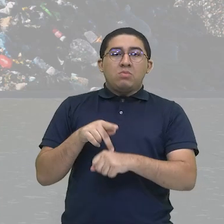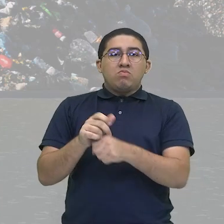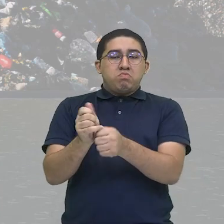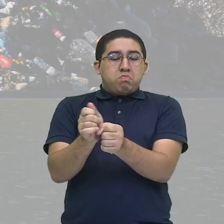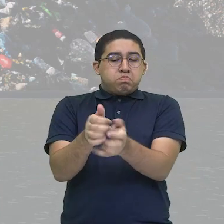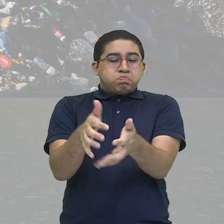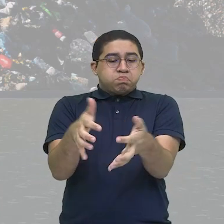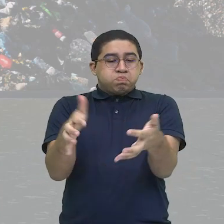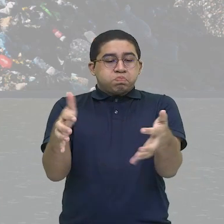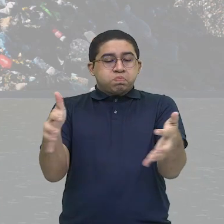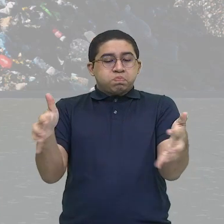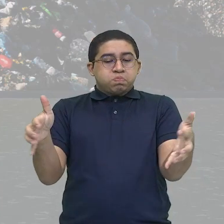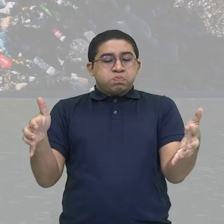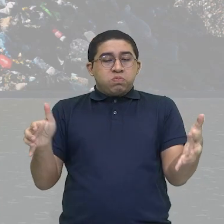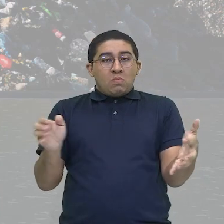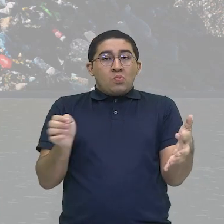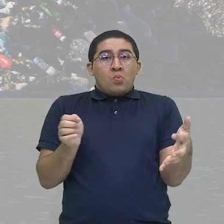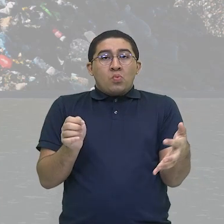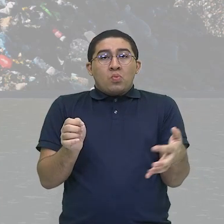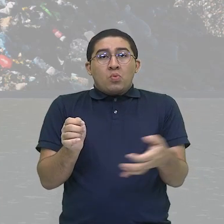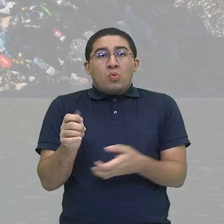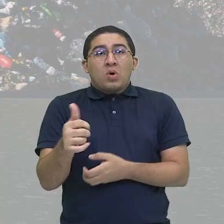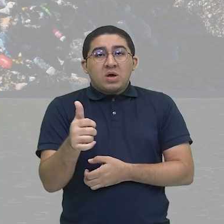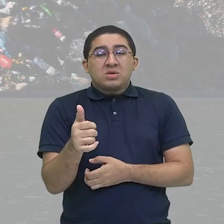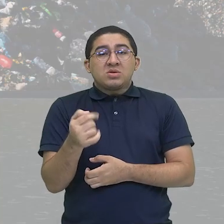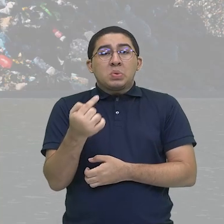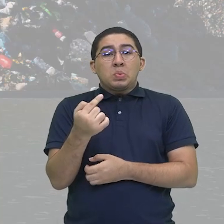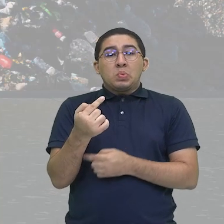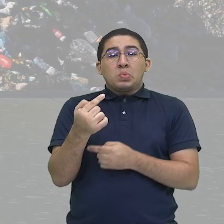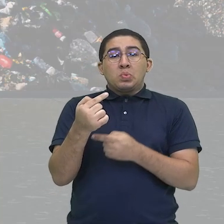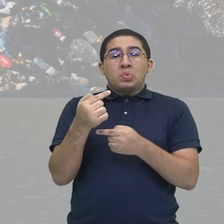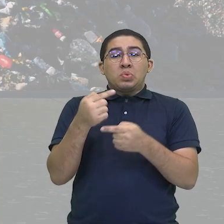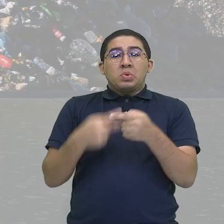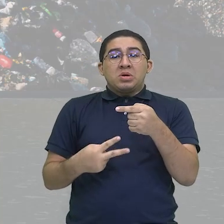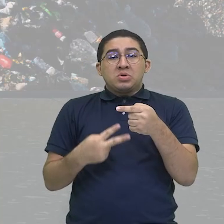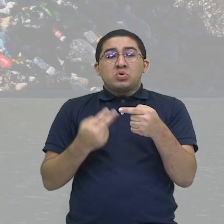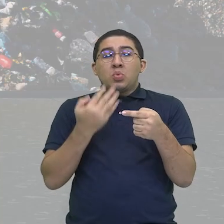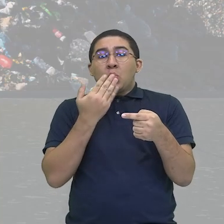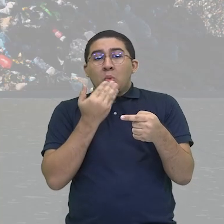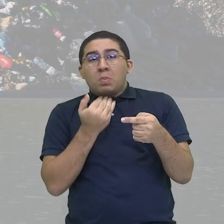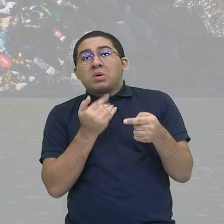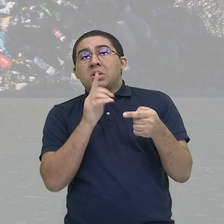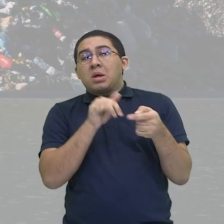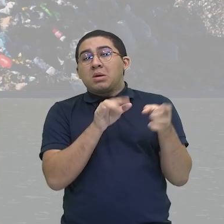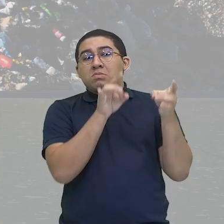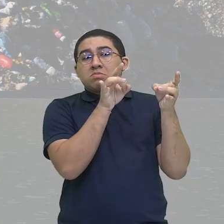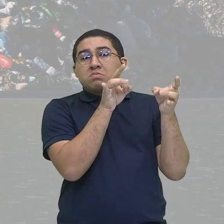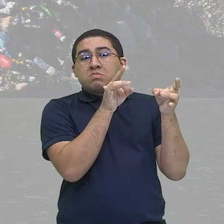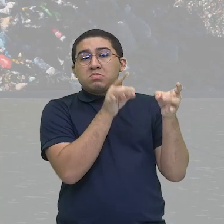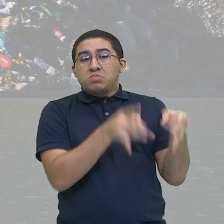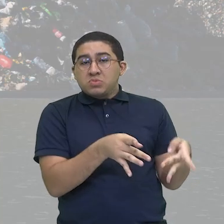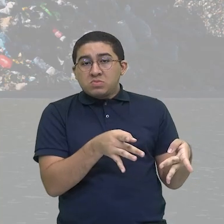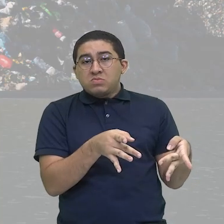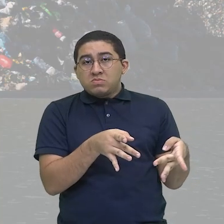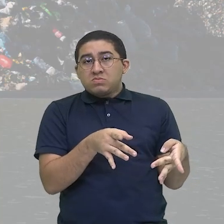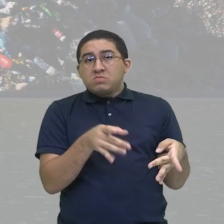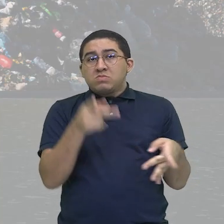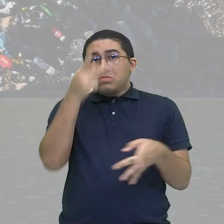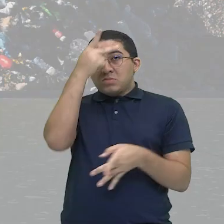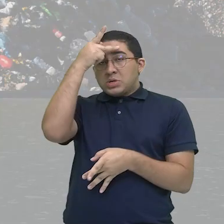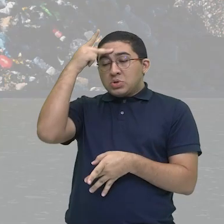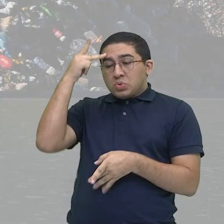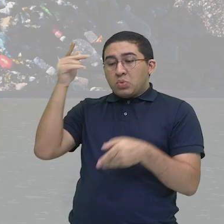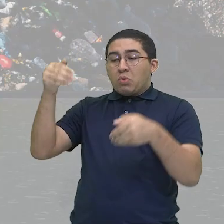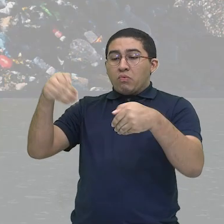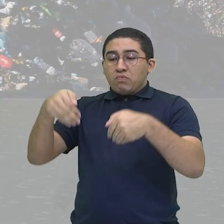aí. E Isso. quase 1/3 dos alimentos produzidos é desperdiçado. Enquanto muita gente passa fome, a